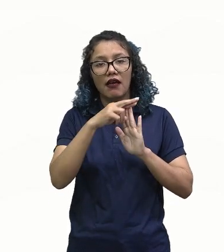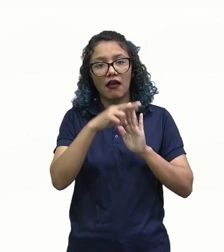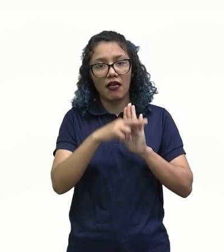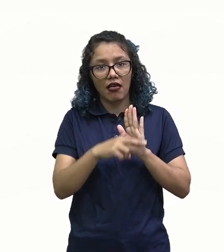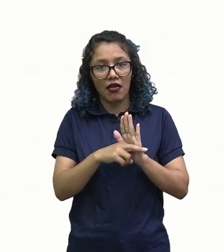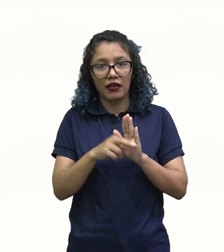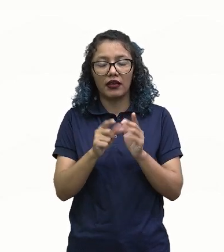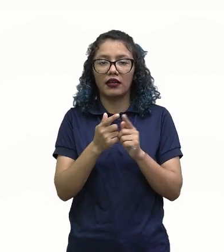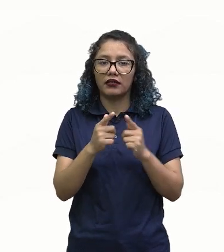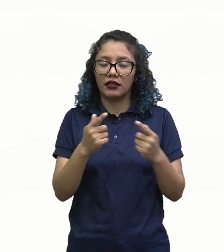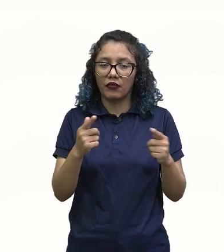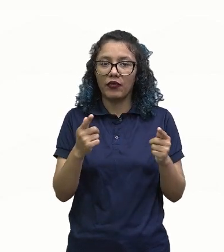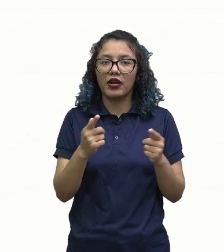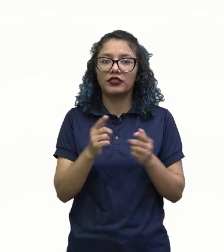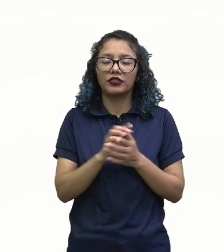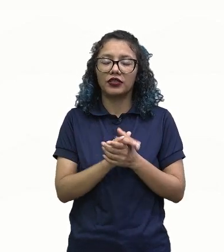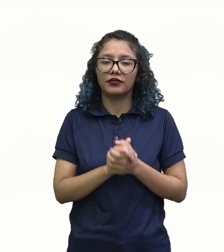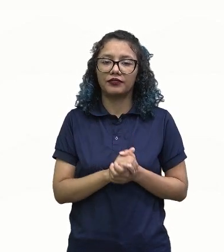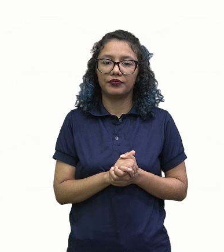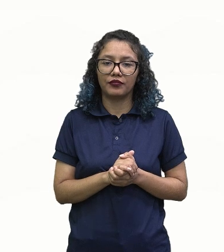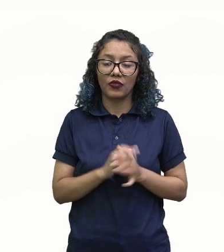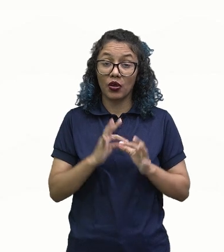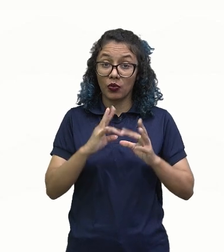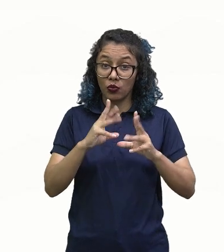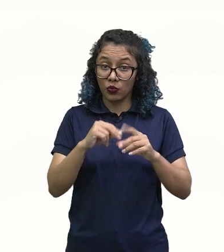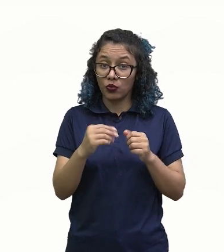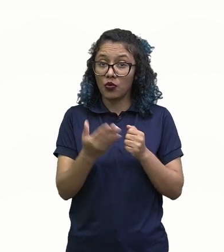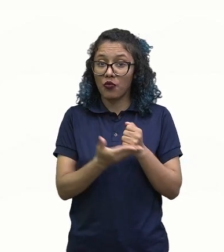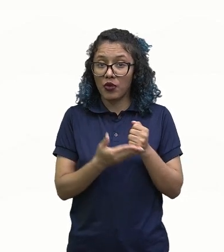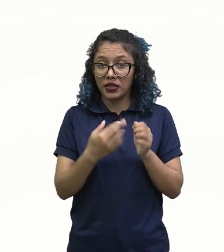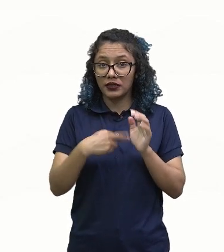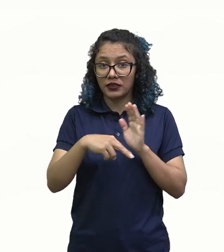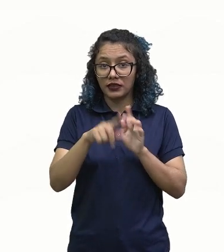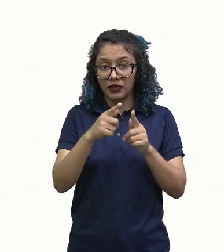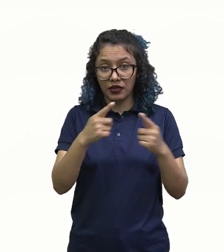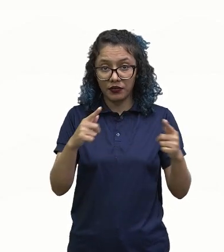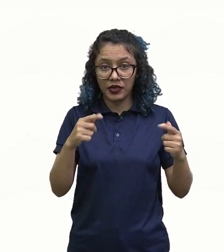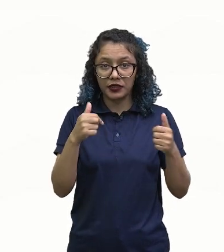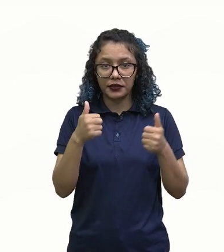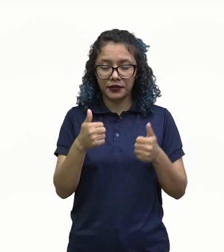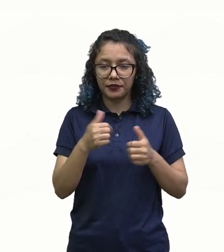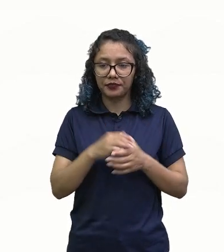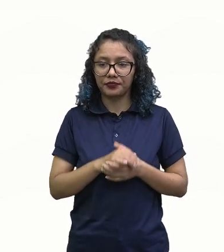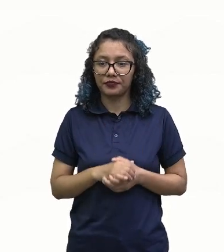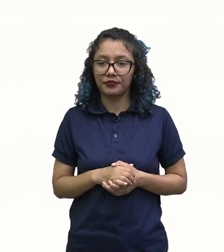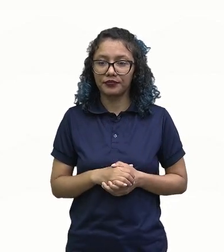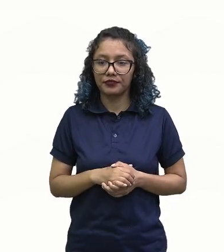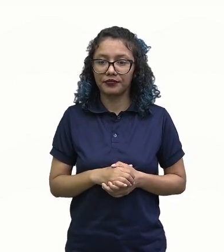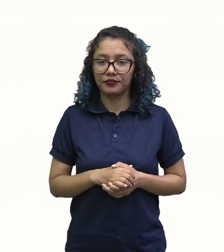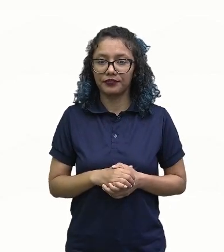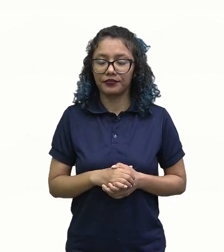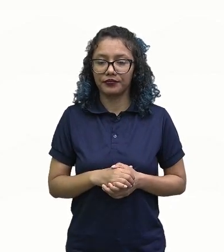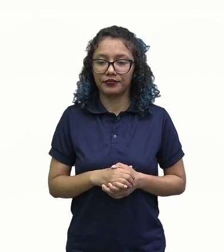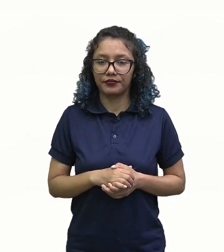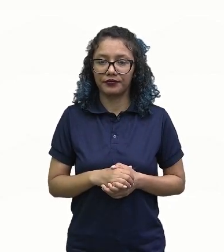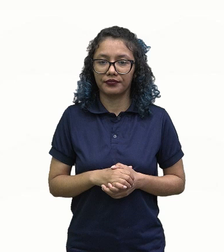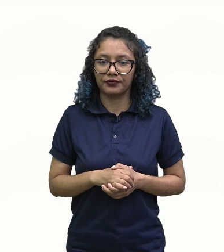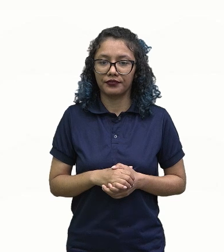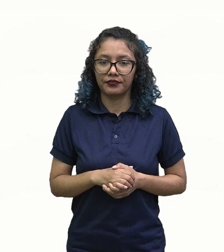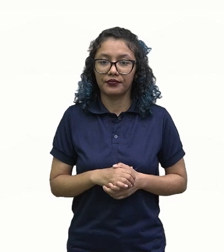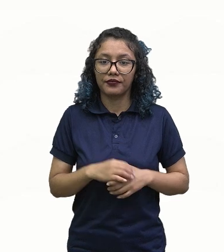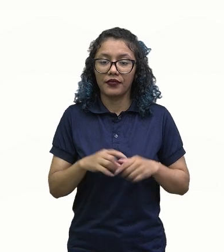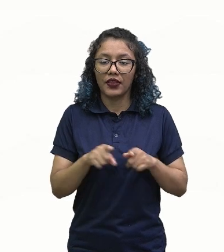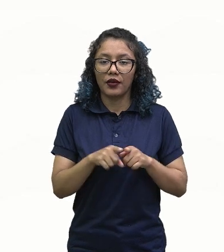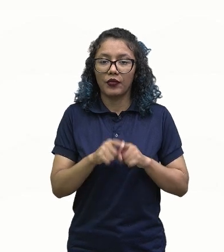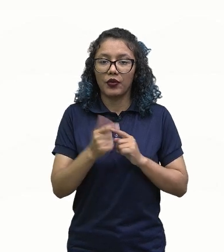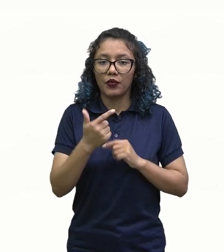estuda tudo que tá embasado na gramática, tá? E agora nós temos os